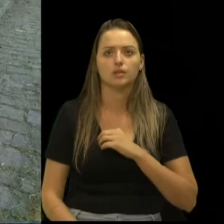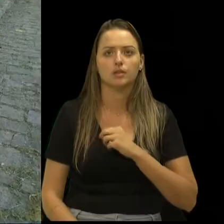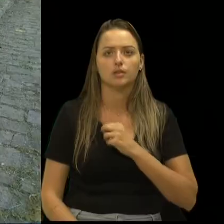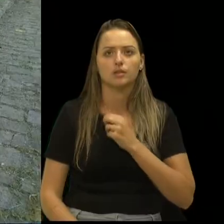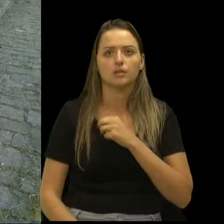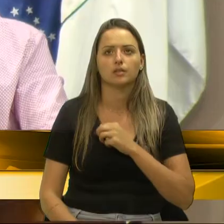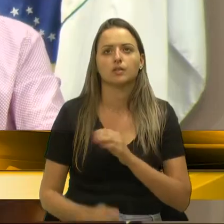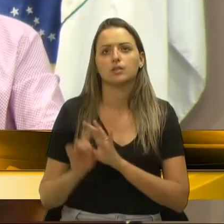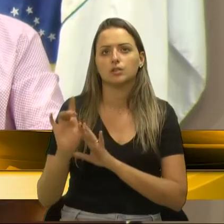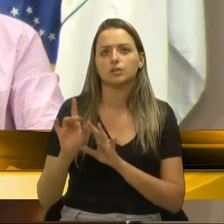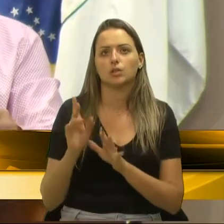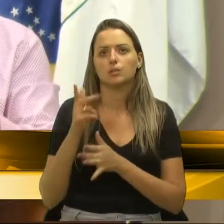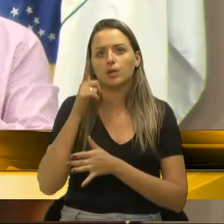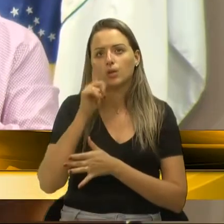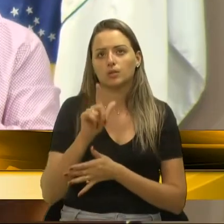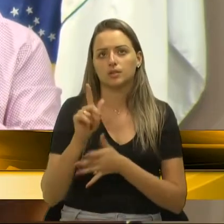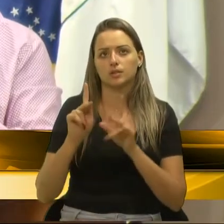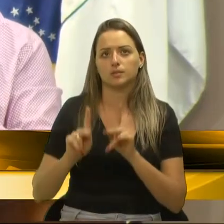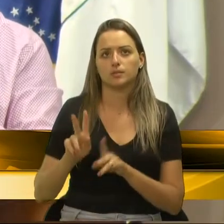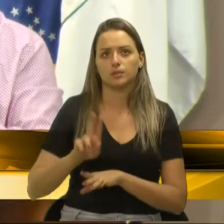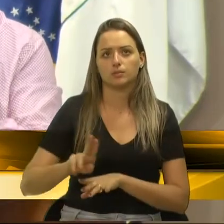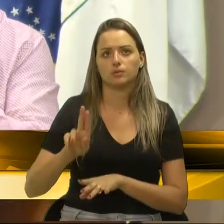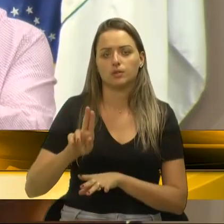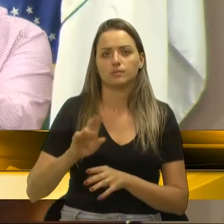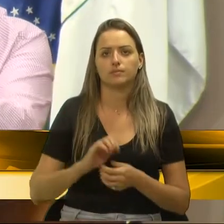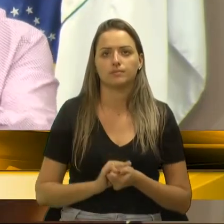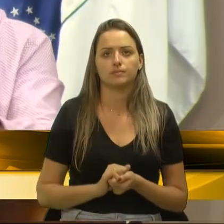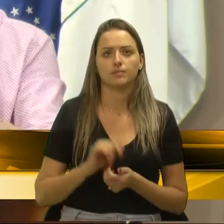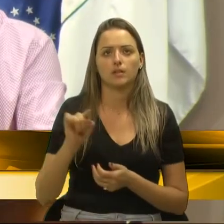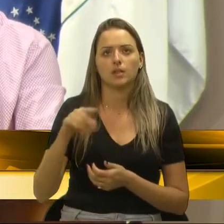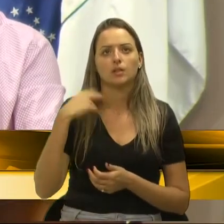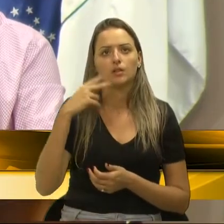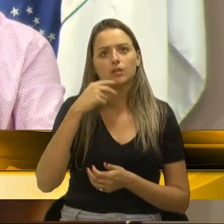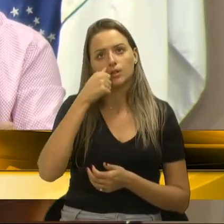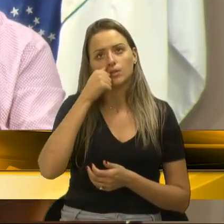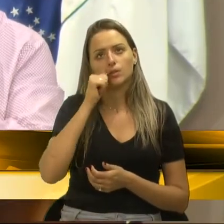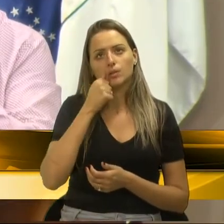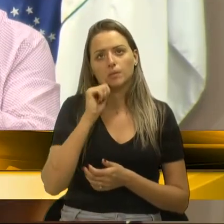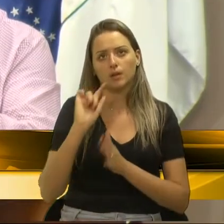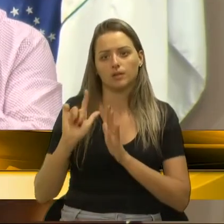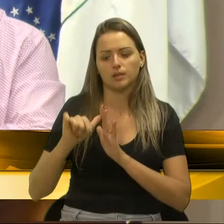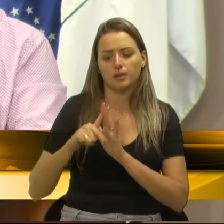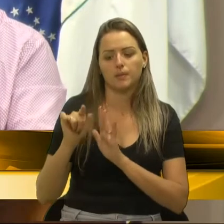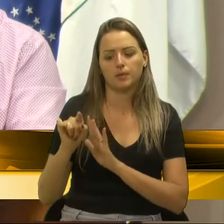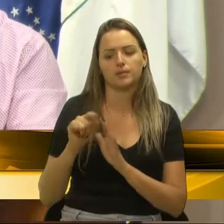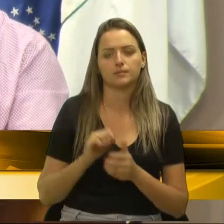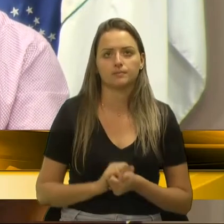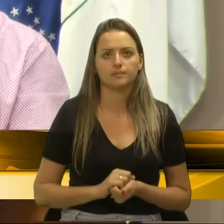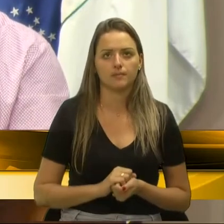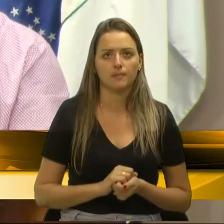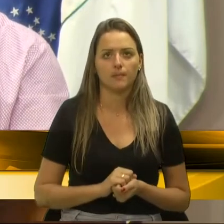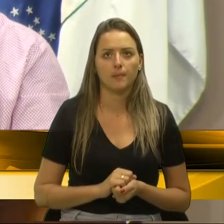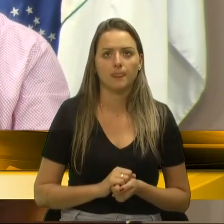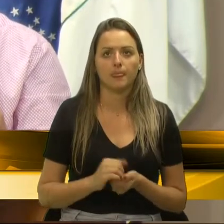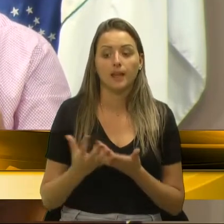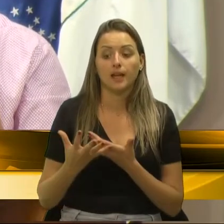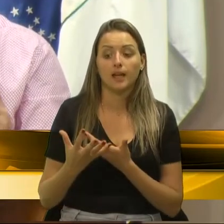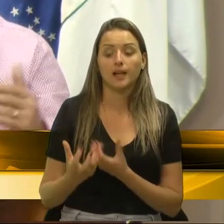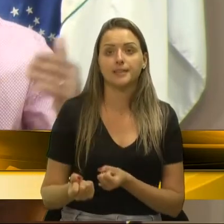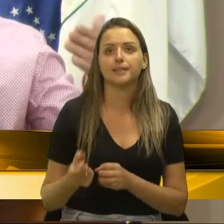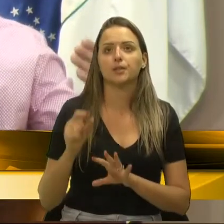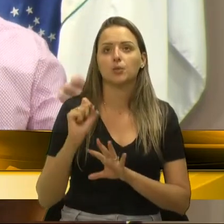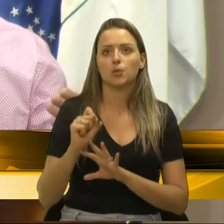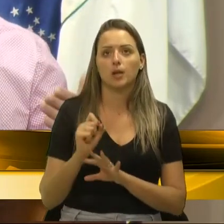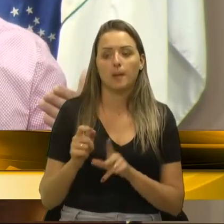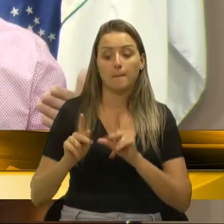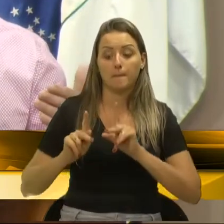Para poder dar as partes. Então, vereadora Paula, depois vou lhe passar a parte. Isso permitindo que os